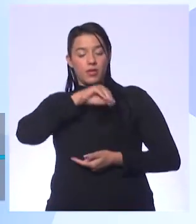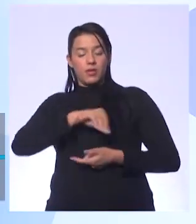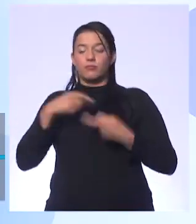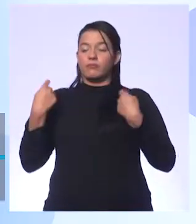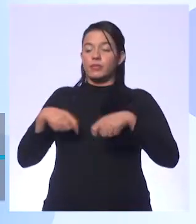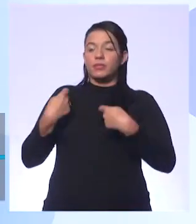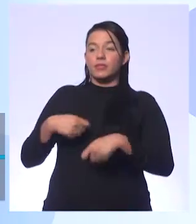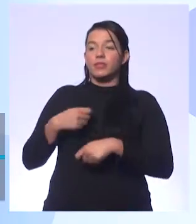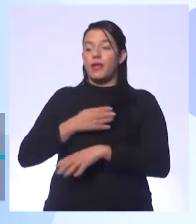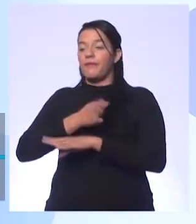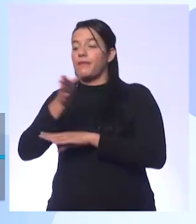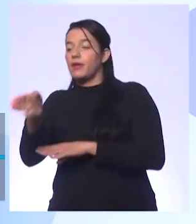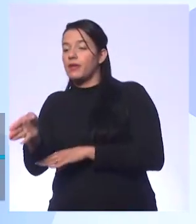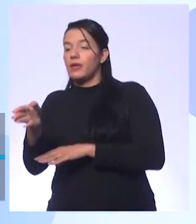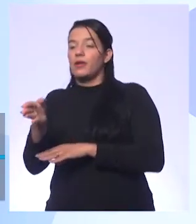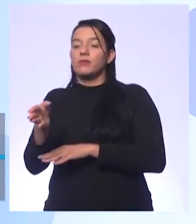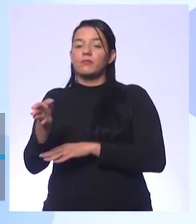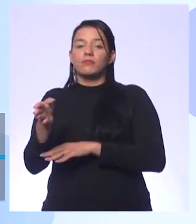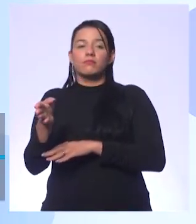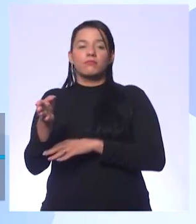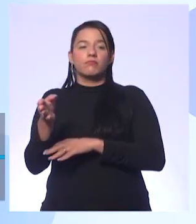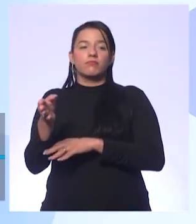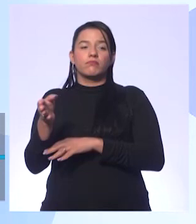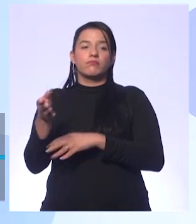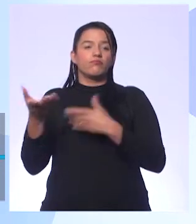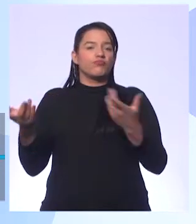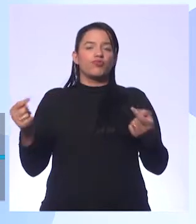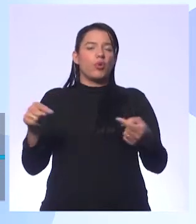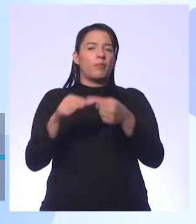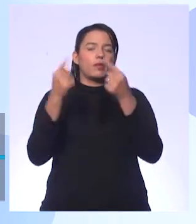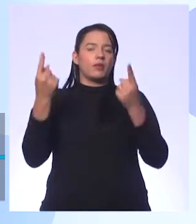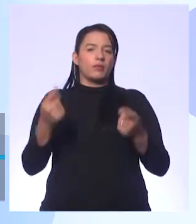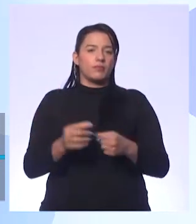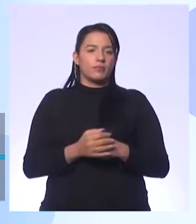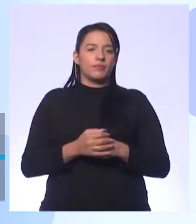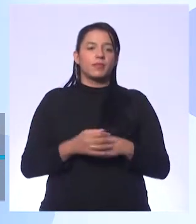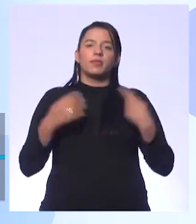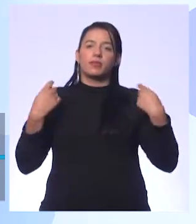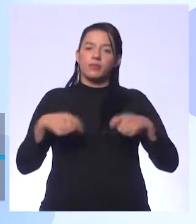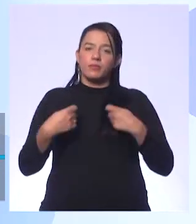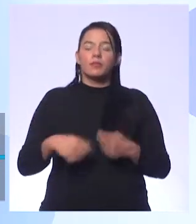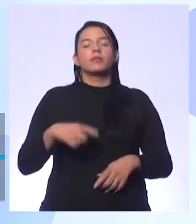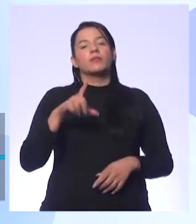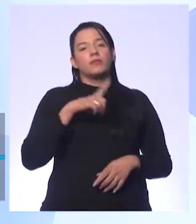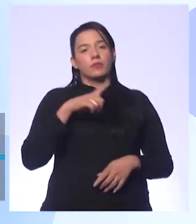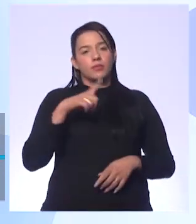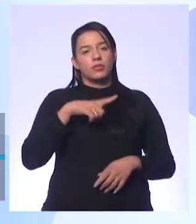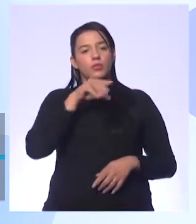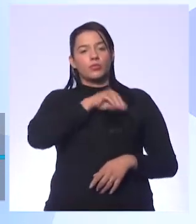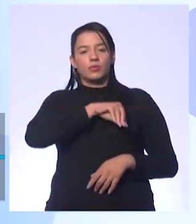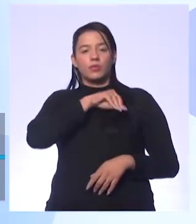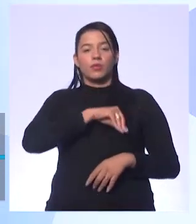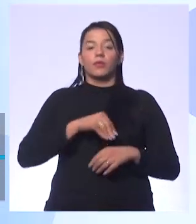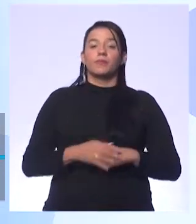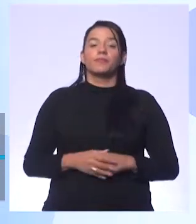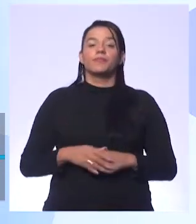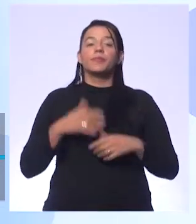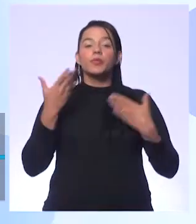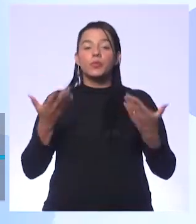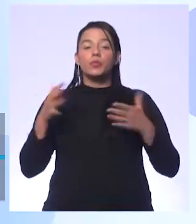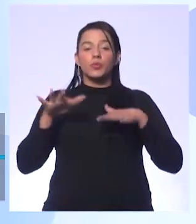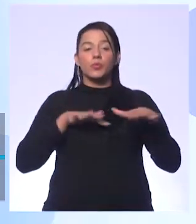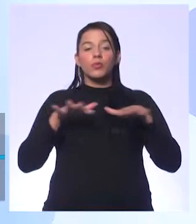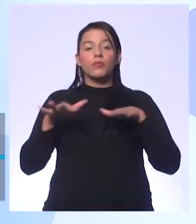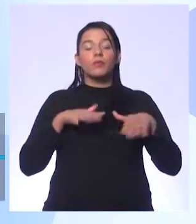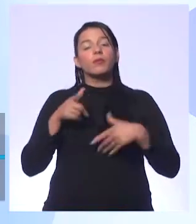parlamento trabalhando em prol dos direitos dos trabalhadores? Não tem como. Ele precisa receber um salário. Então, no movimento cartista,